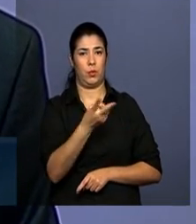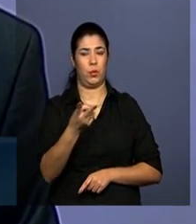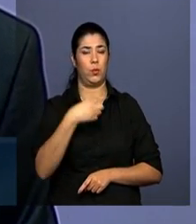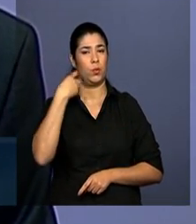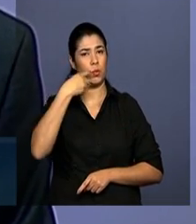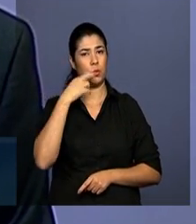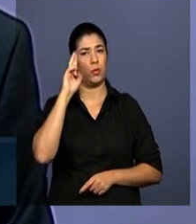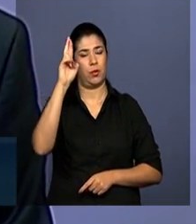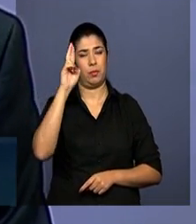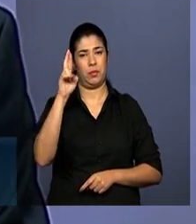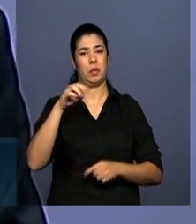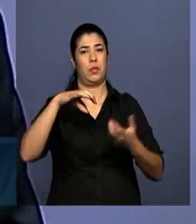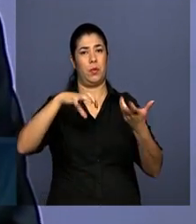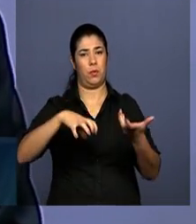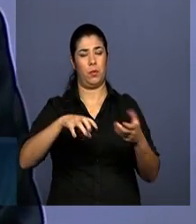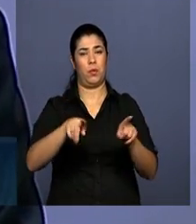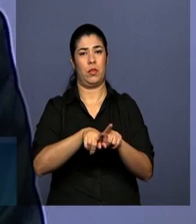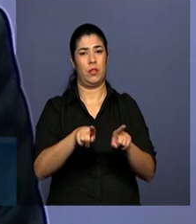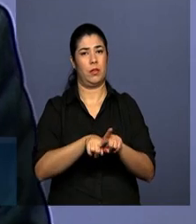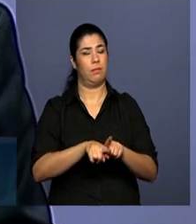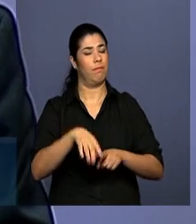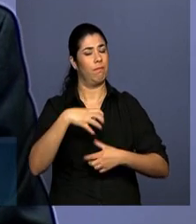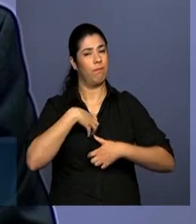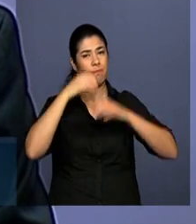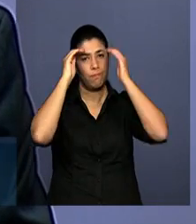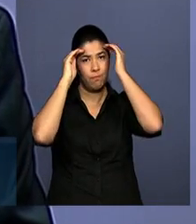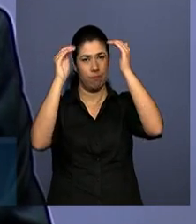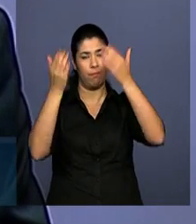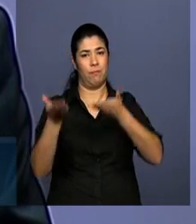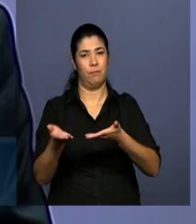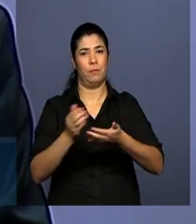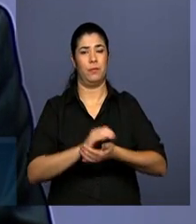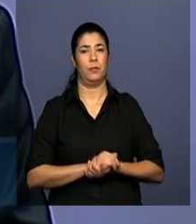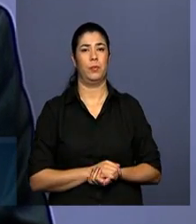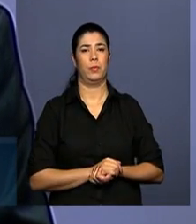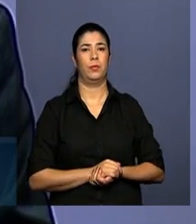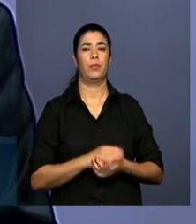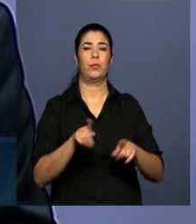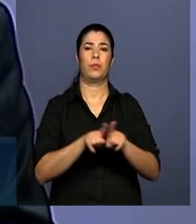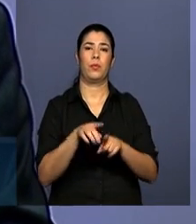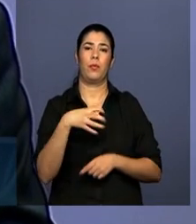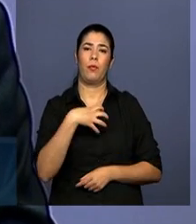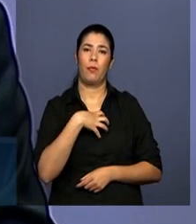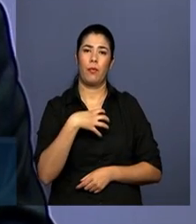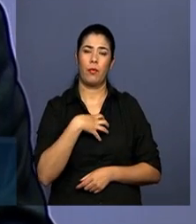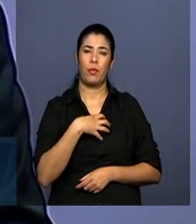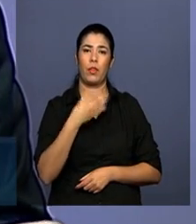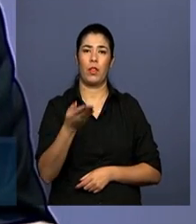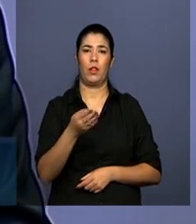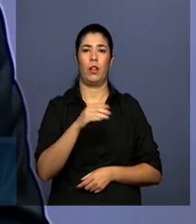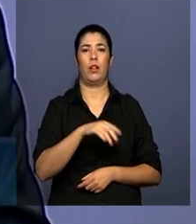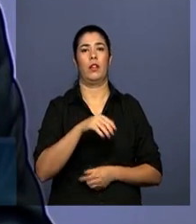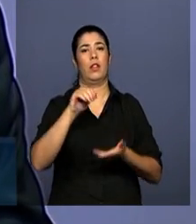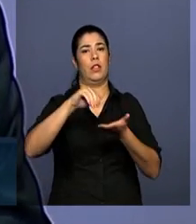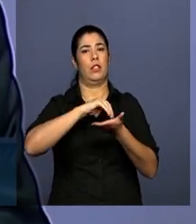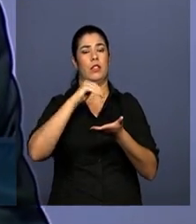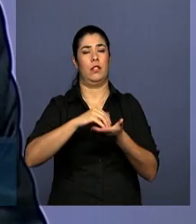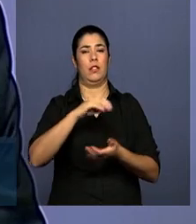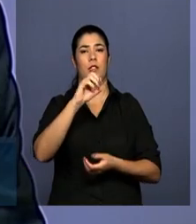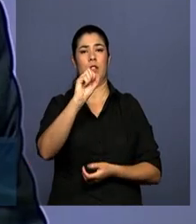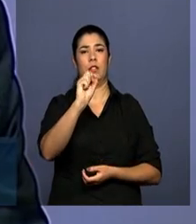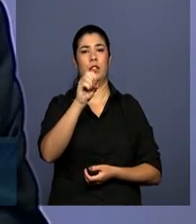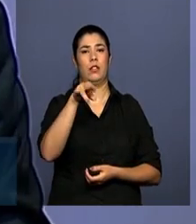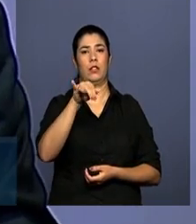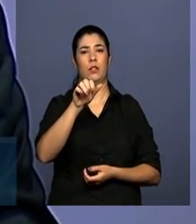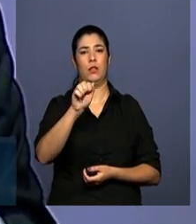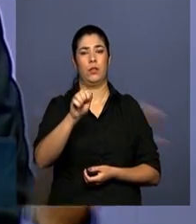deputadas representando aqui o Congresso Nacional. Ficamos muito honrados com isso. Quero saudar também a Sônia Brito, nossa secretária de Vigilância e